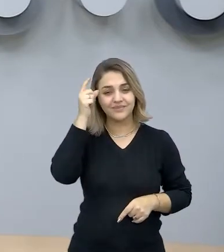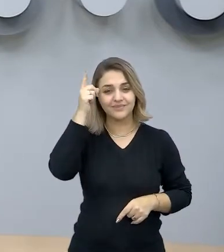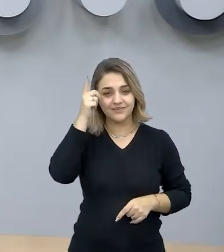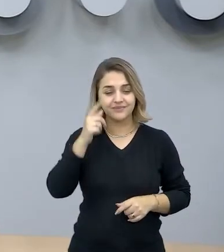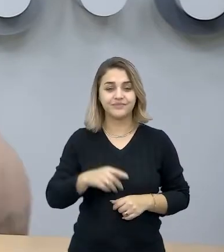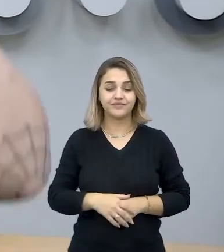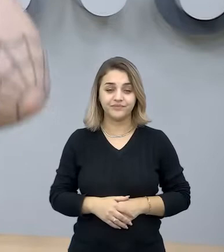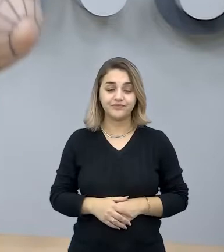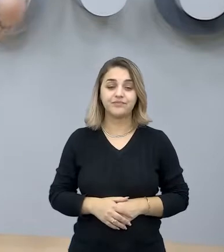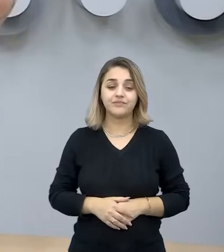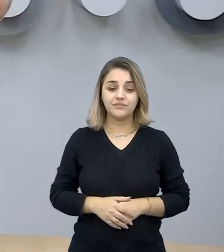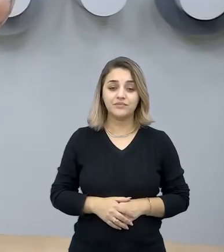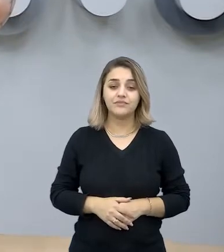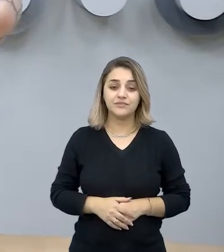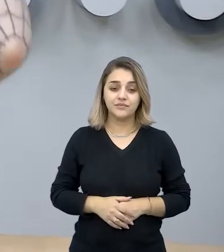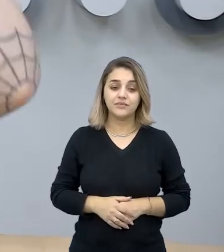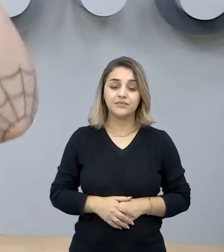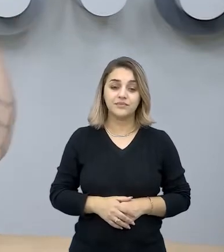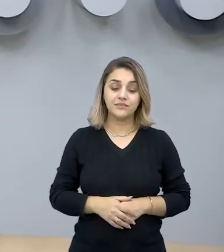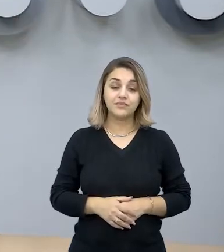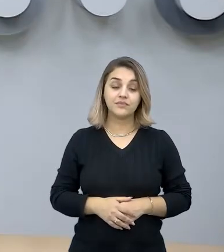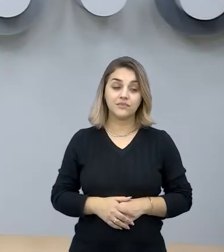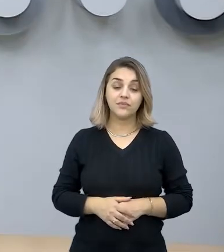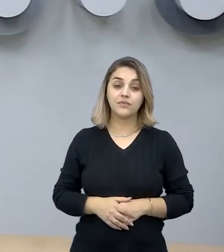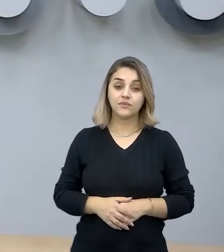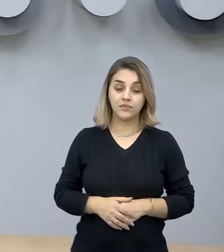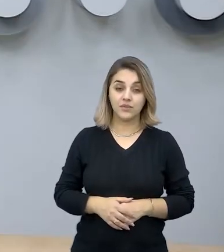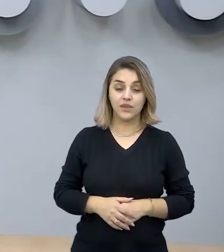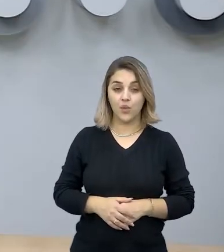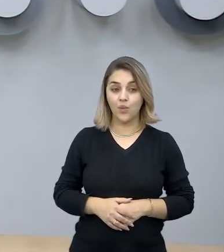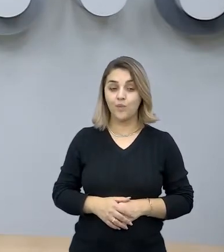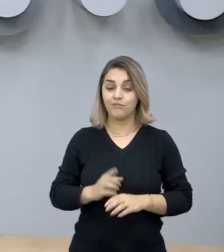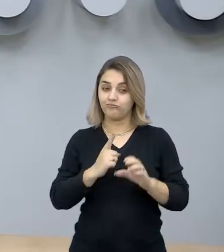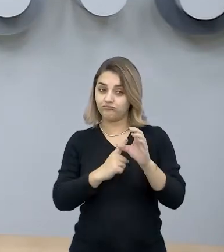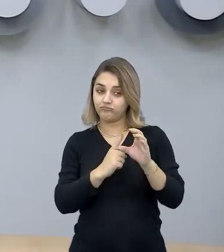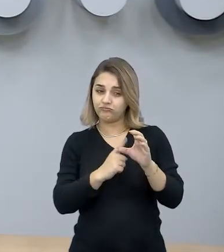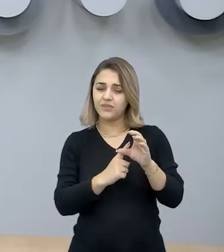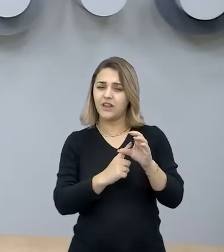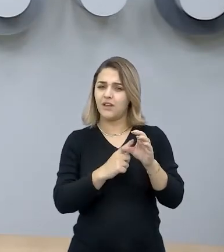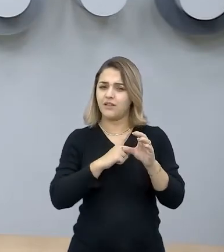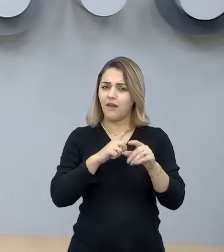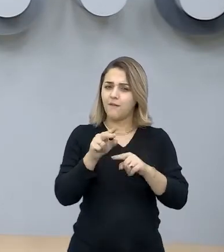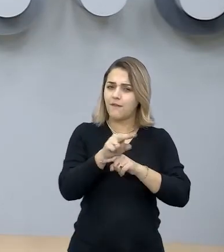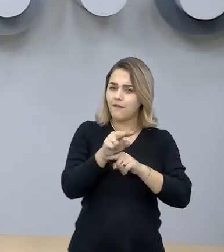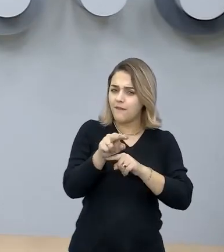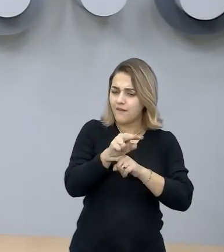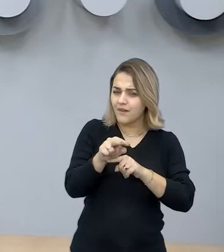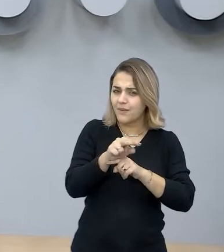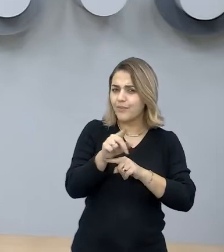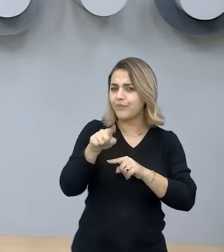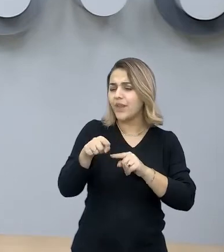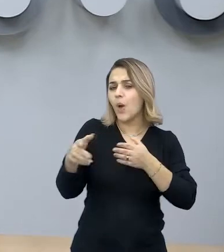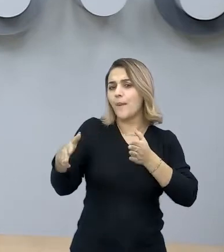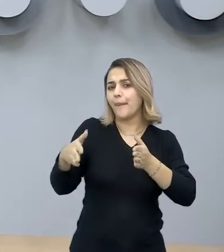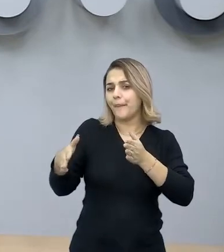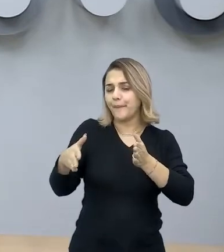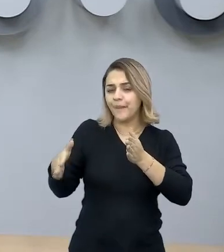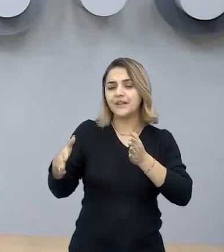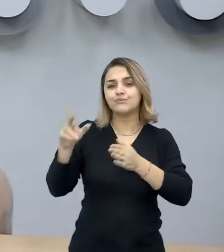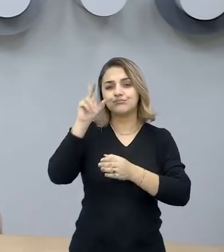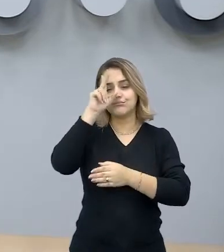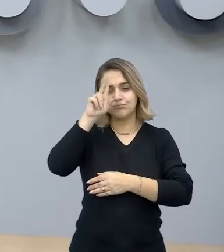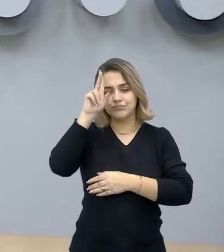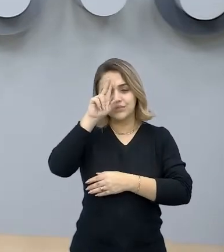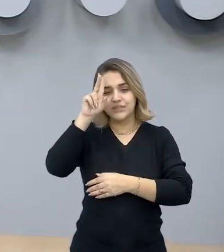por Shoshana Zuboff, né? Esse capitalismo de vigilância seria esse período histórico que a gente